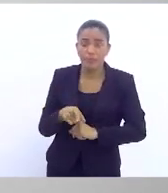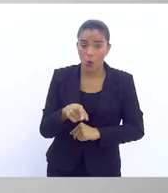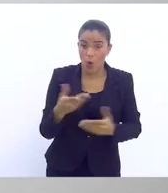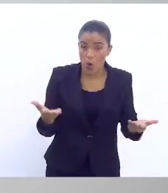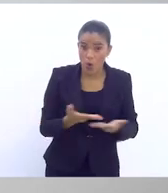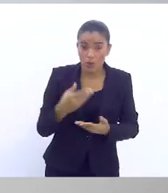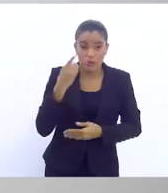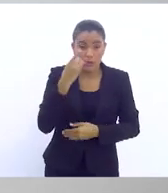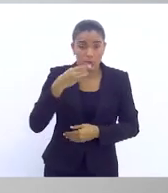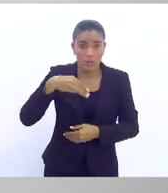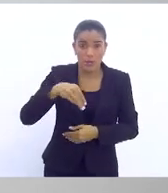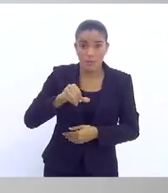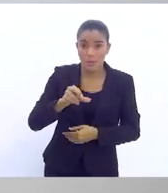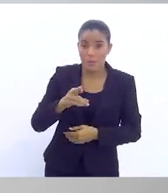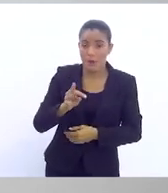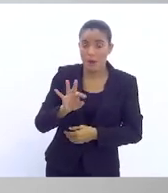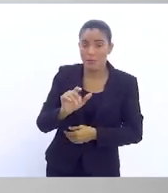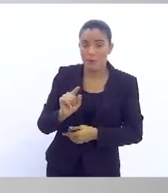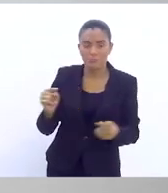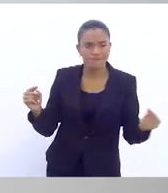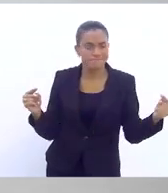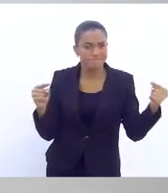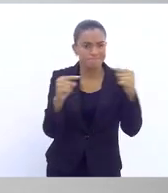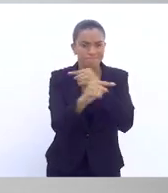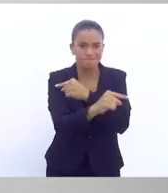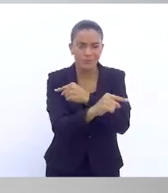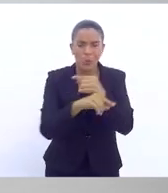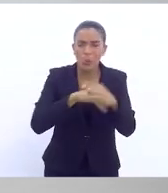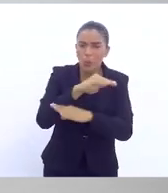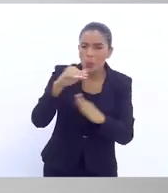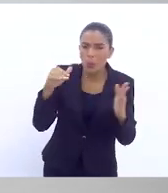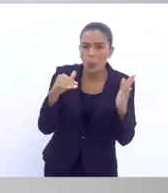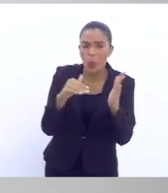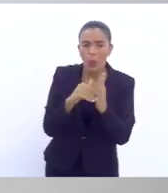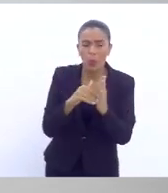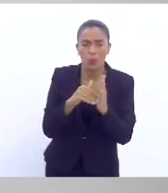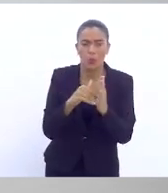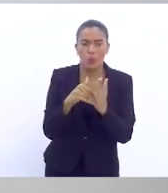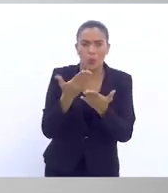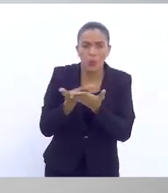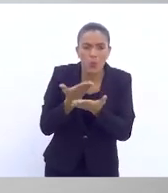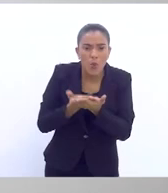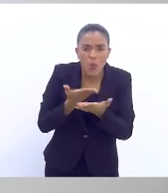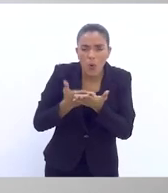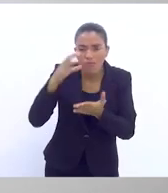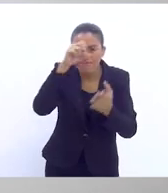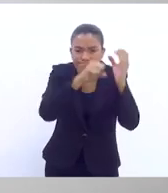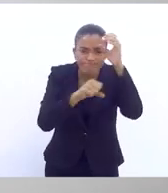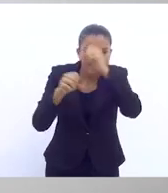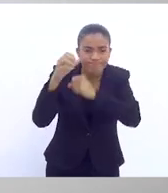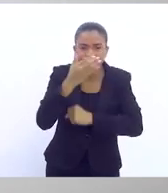Rocha contrariando tudo aquilo que eu aprendi nos Bancos escolares